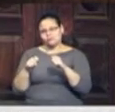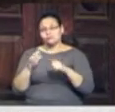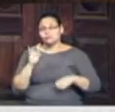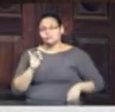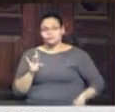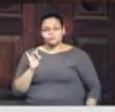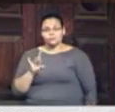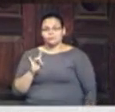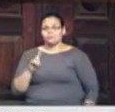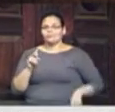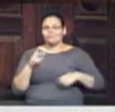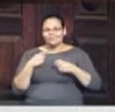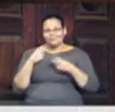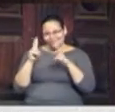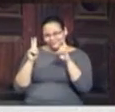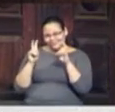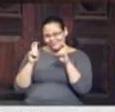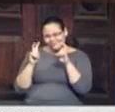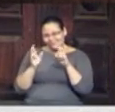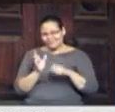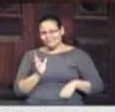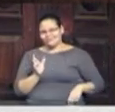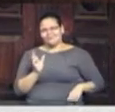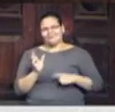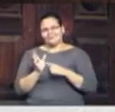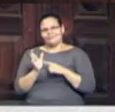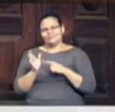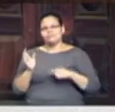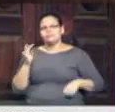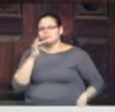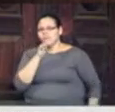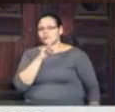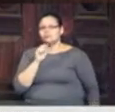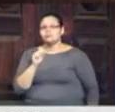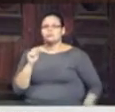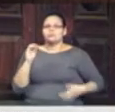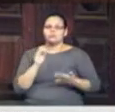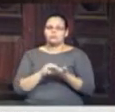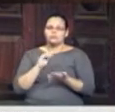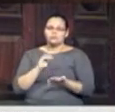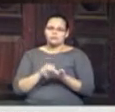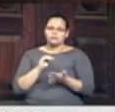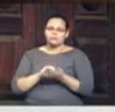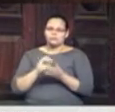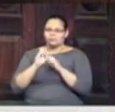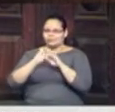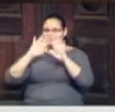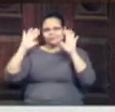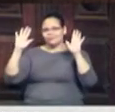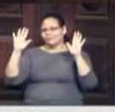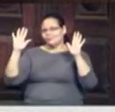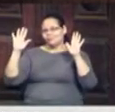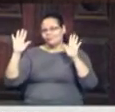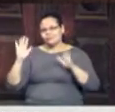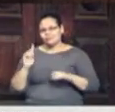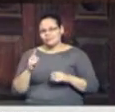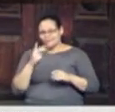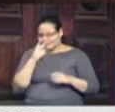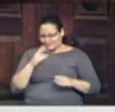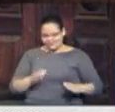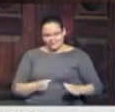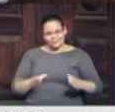Só o apelido já denota falta de transparência, porque é um